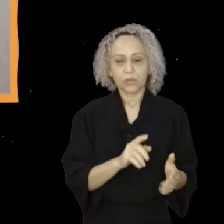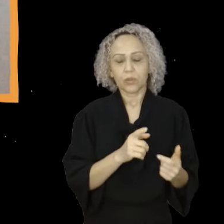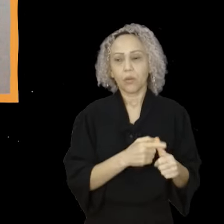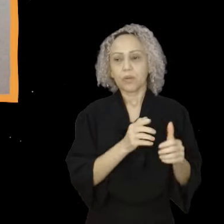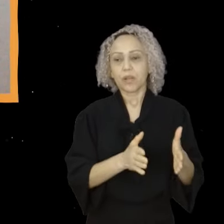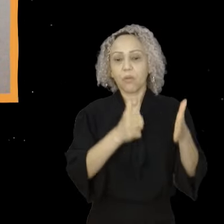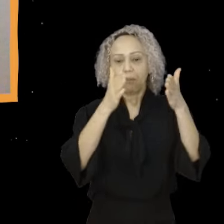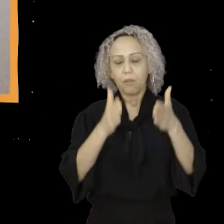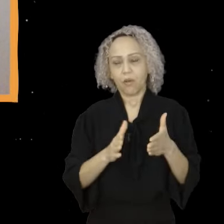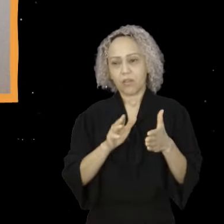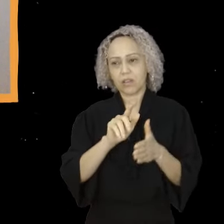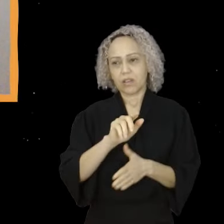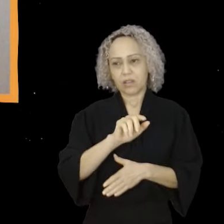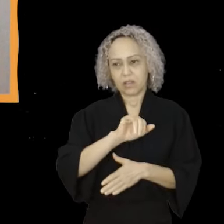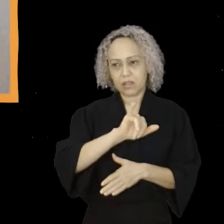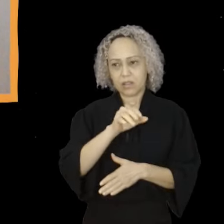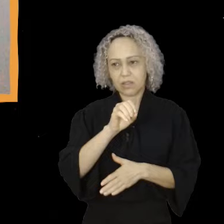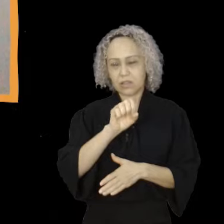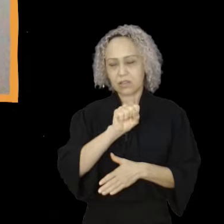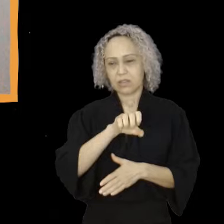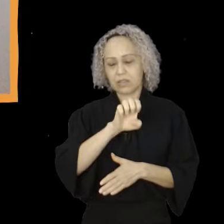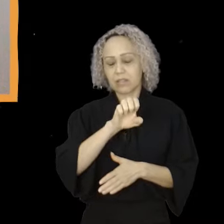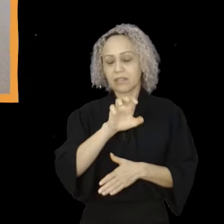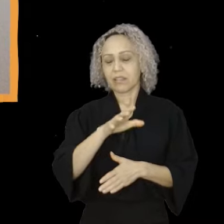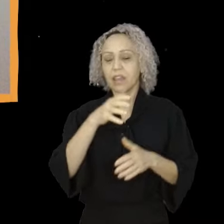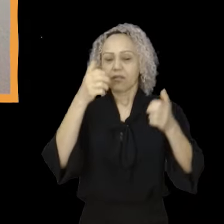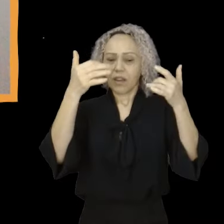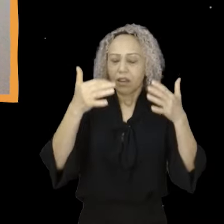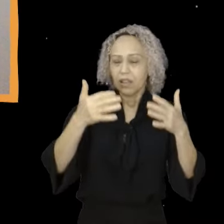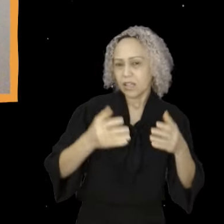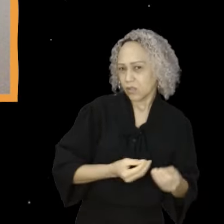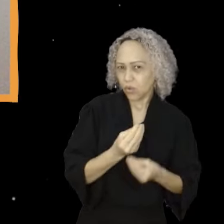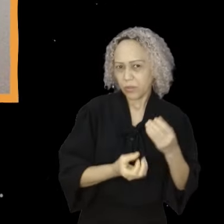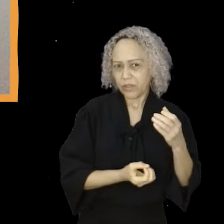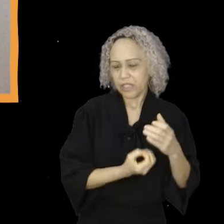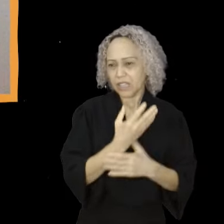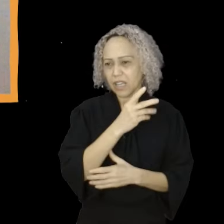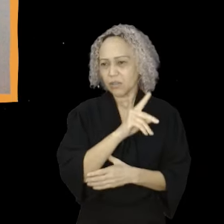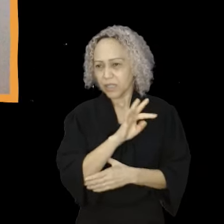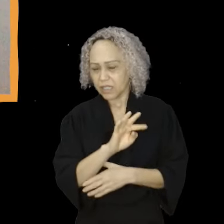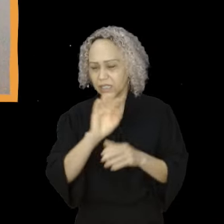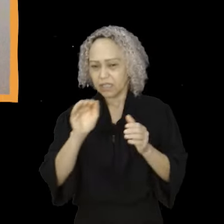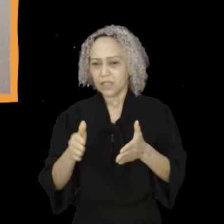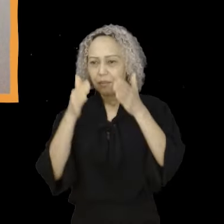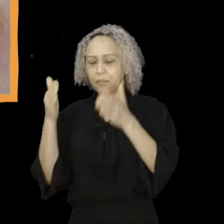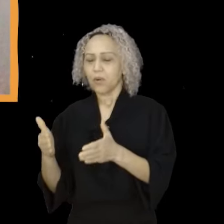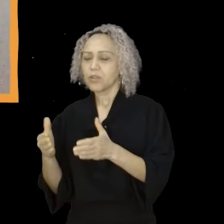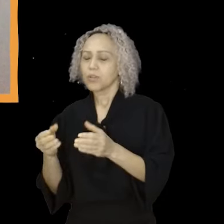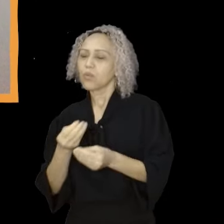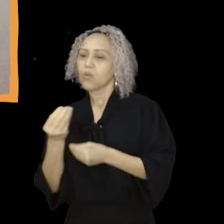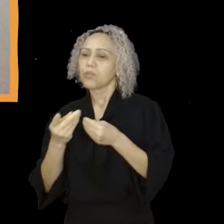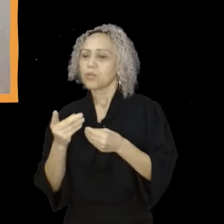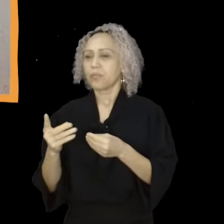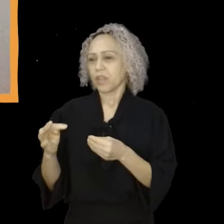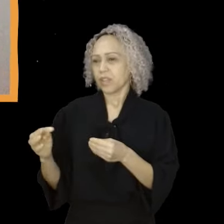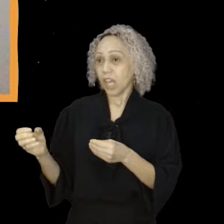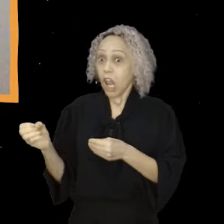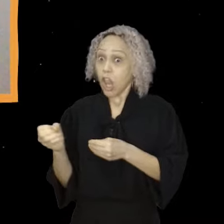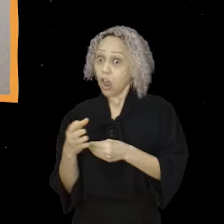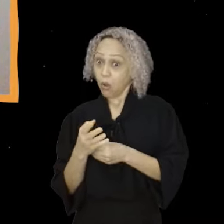tendências que formam o PT e também da importância da renovação do partido. Aí veio o Do Fundo do Baú com uma foto do Genuíno direto